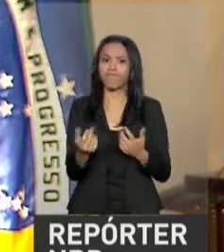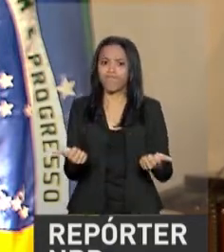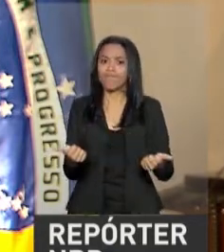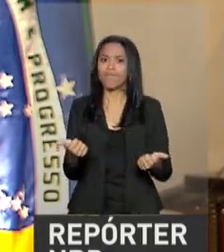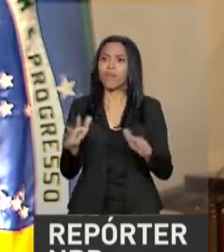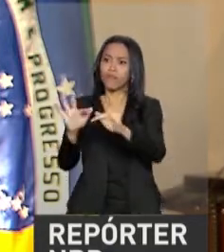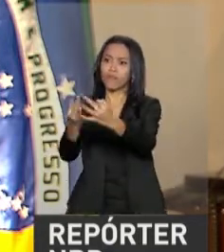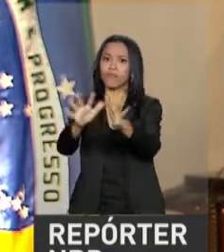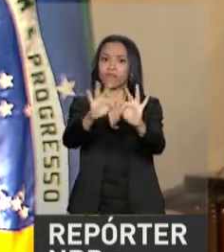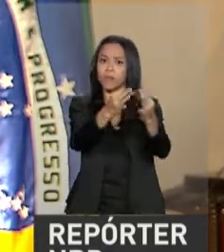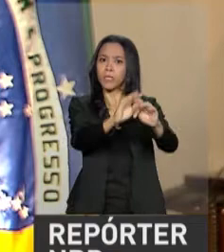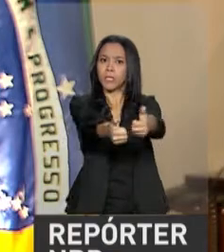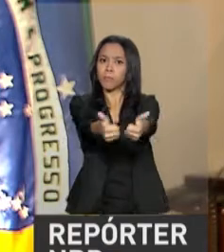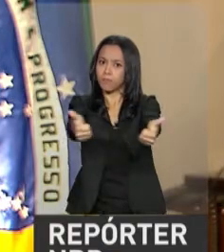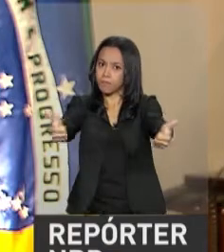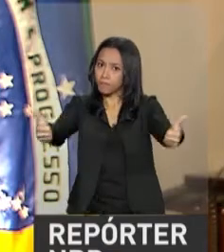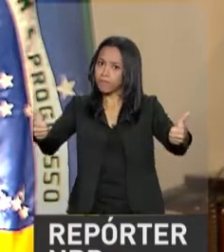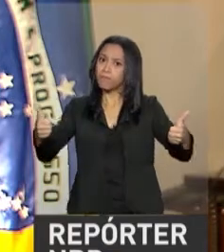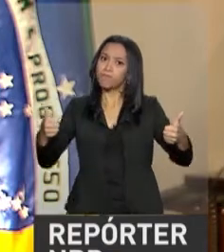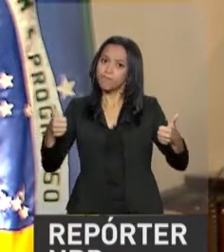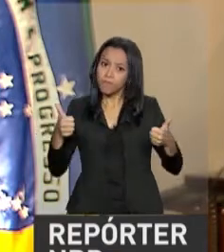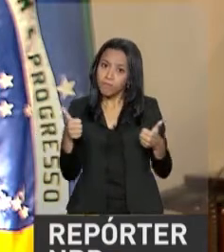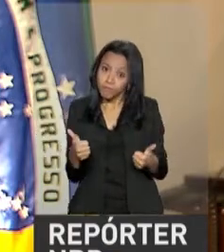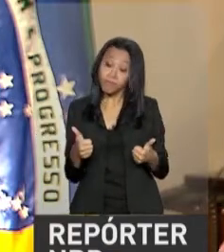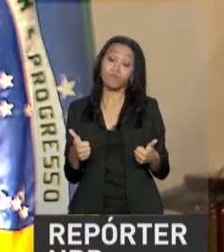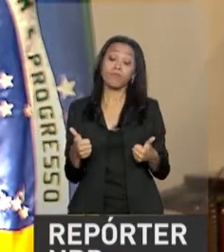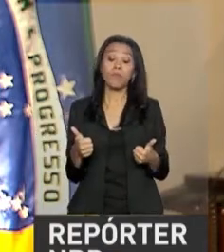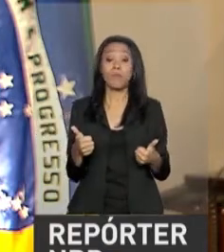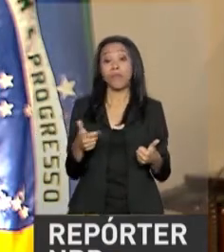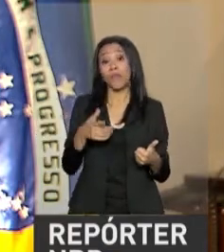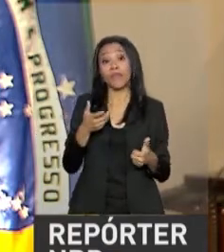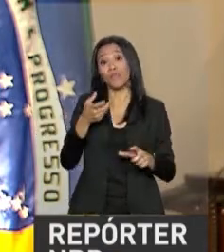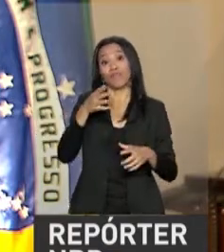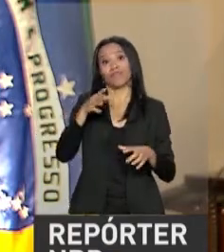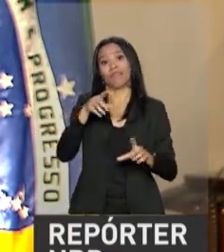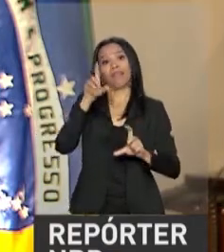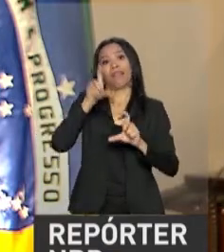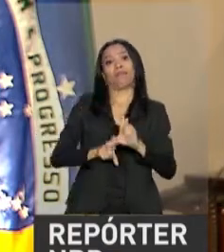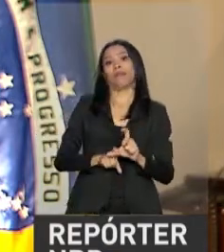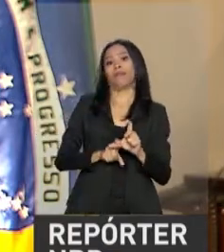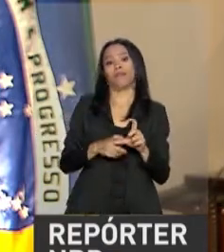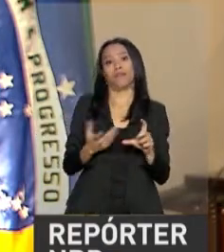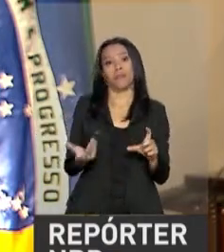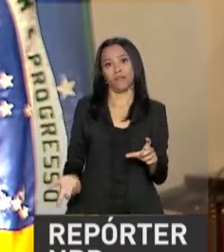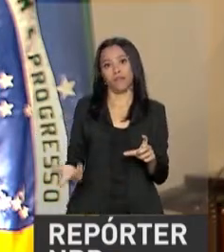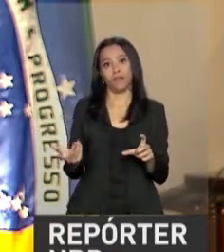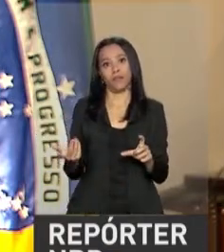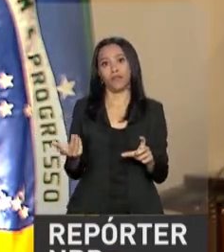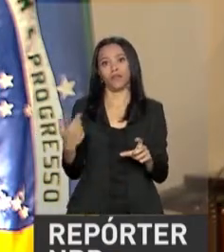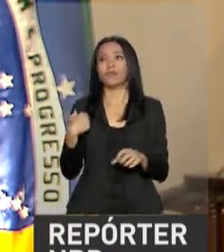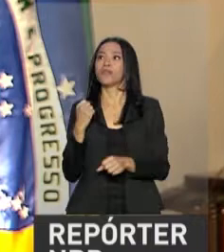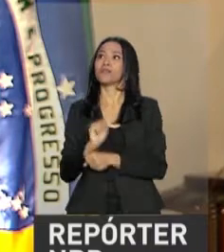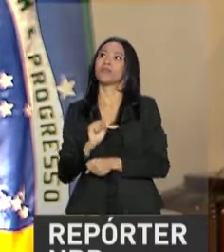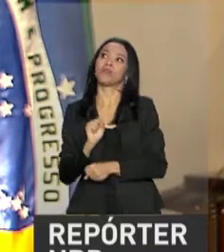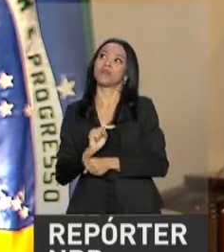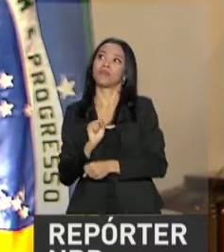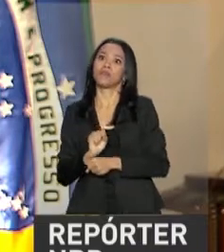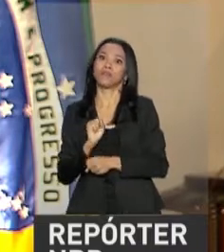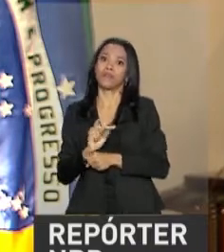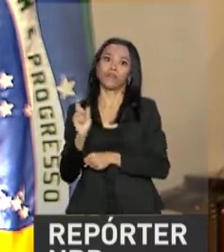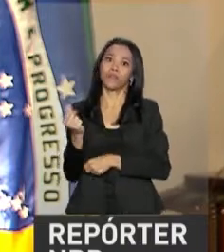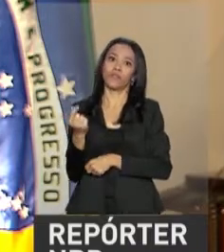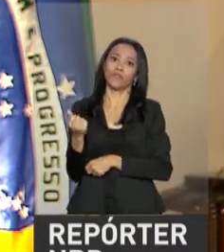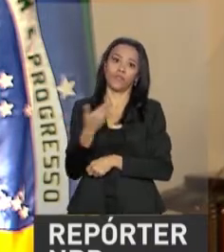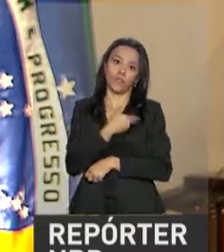famílias a equipa deixam de ser dependentes a das transferências de programas